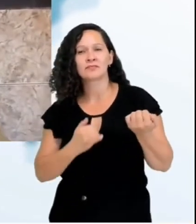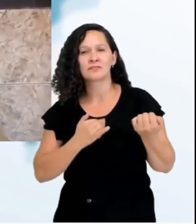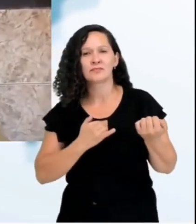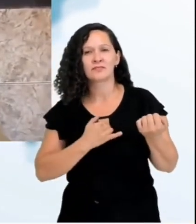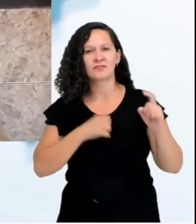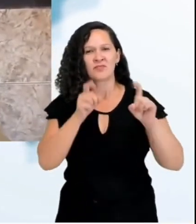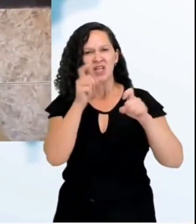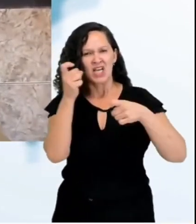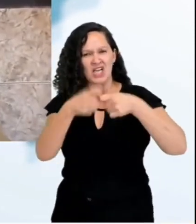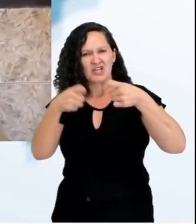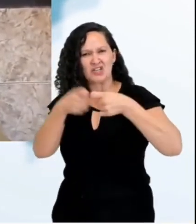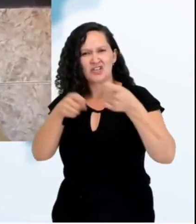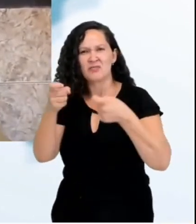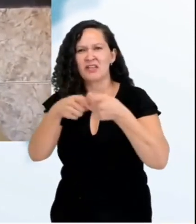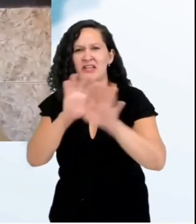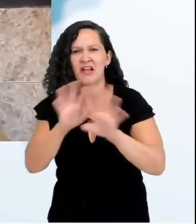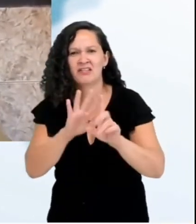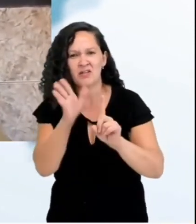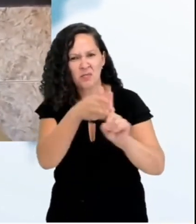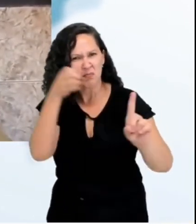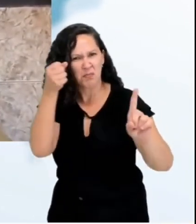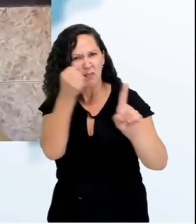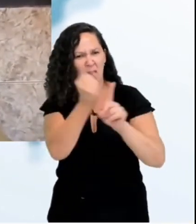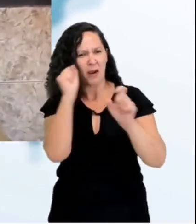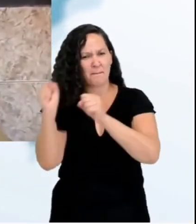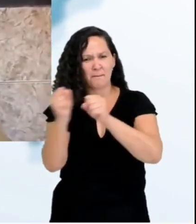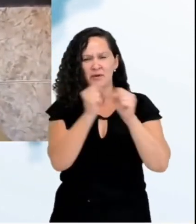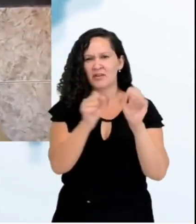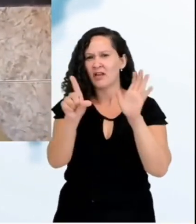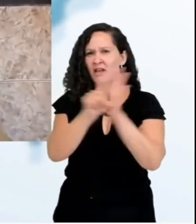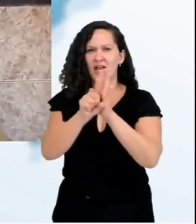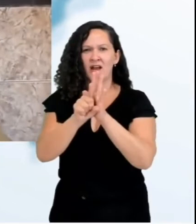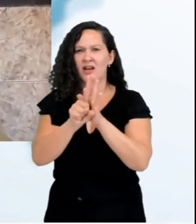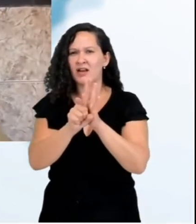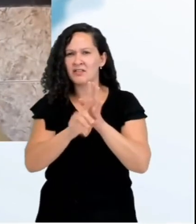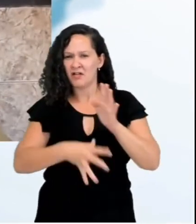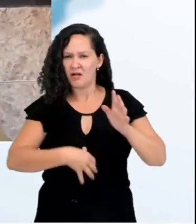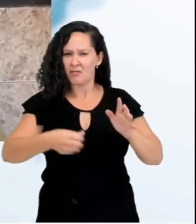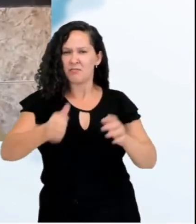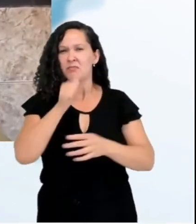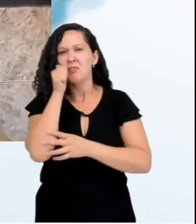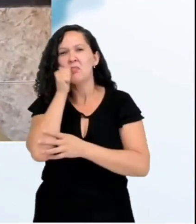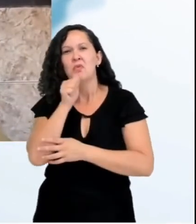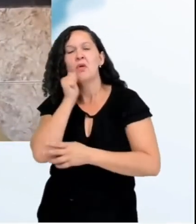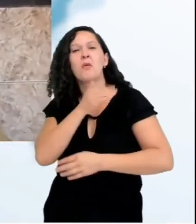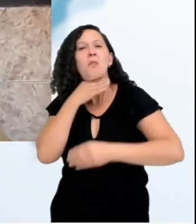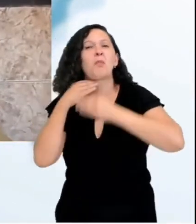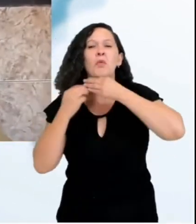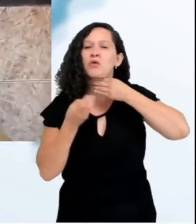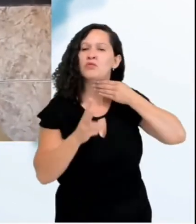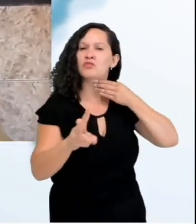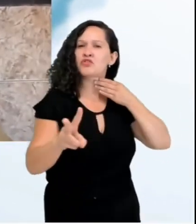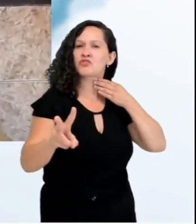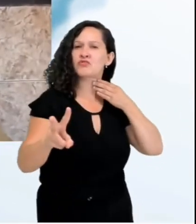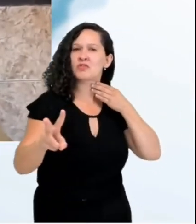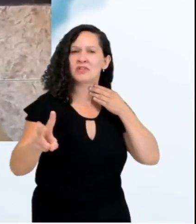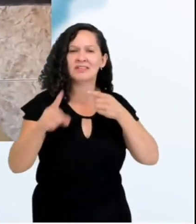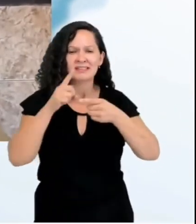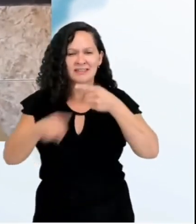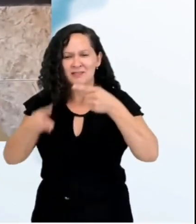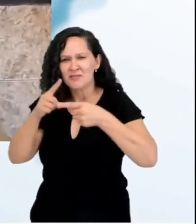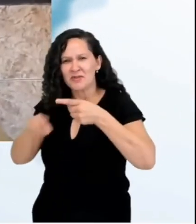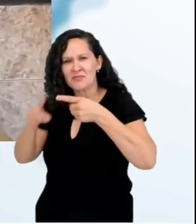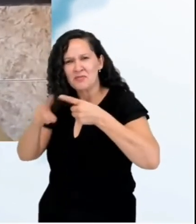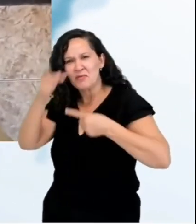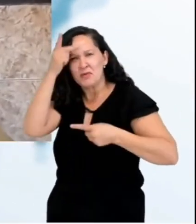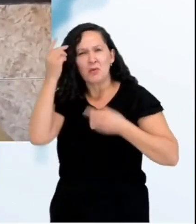Estupro não é sobre sexo, é dominação e poder. Não legalizo o aborto e mulheres estão a morrer na clandestinidade pra